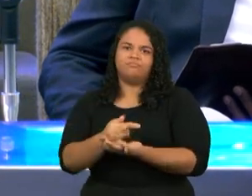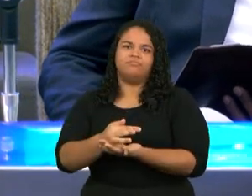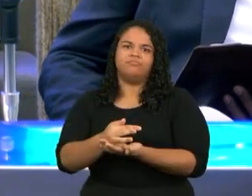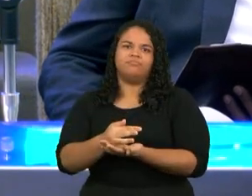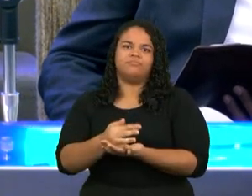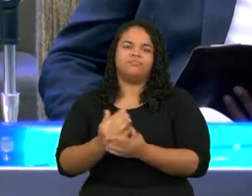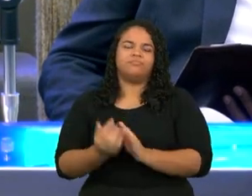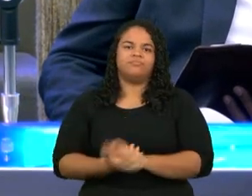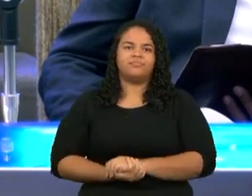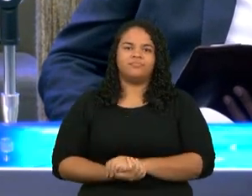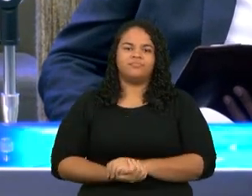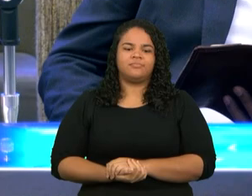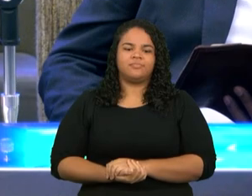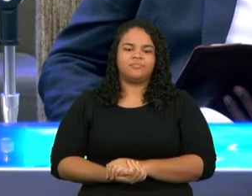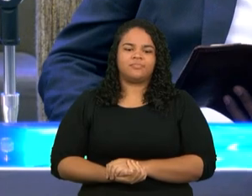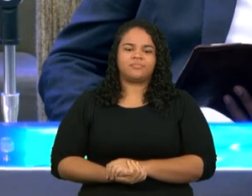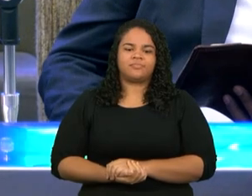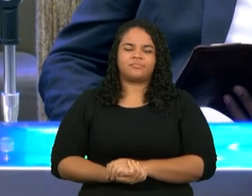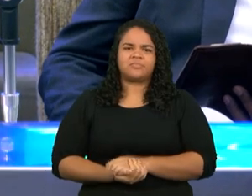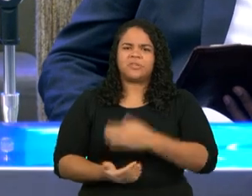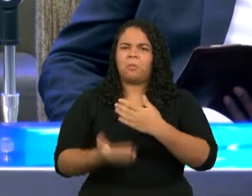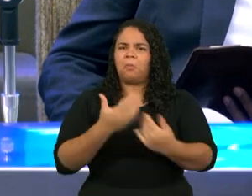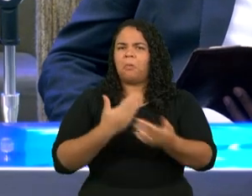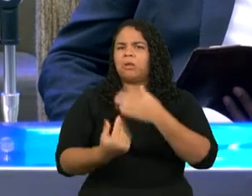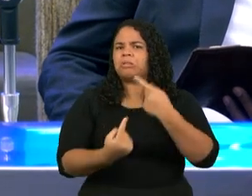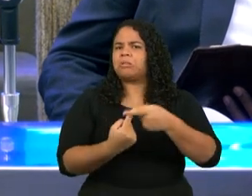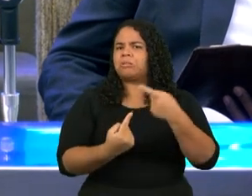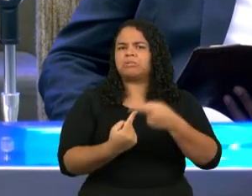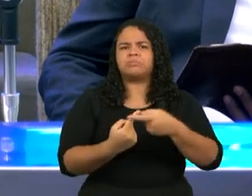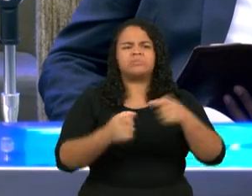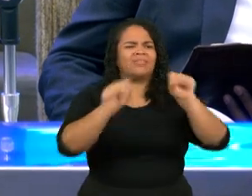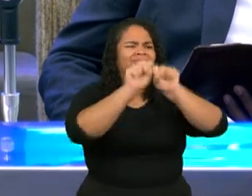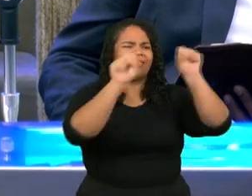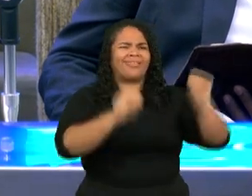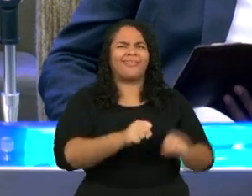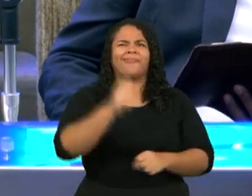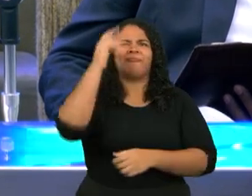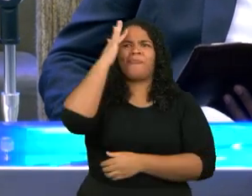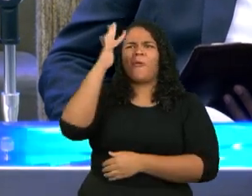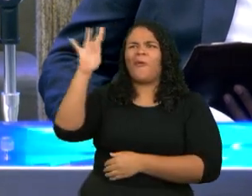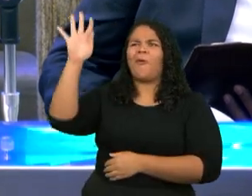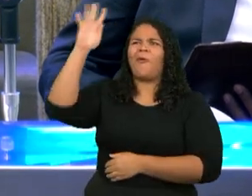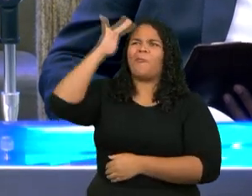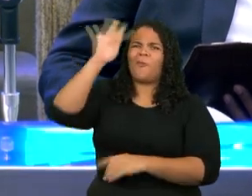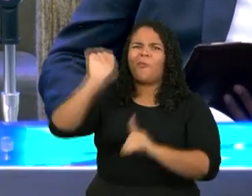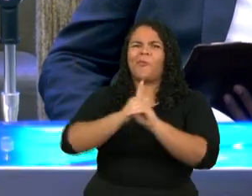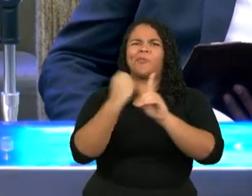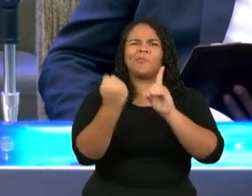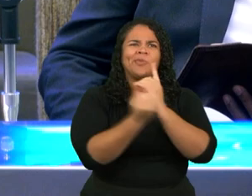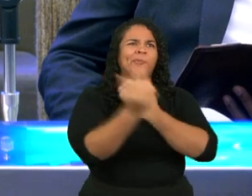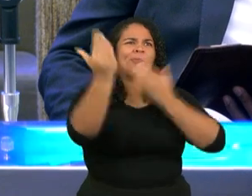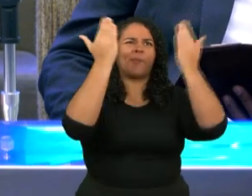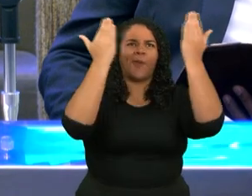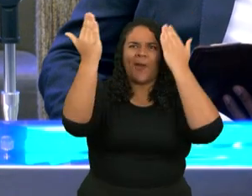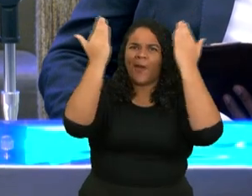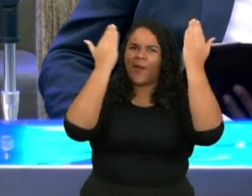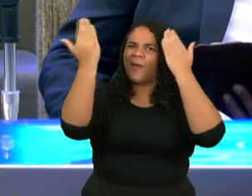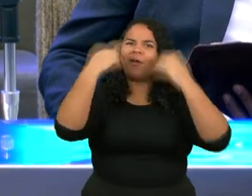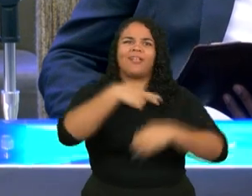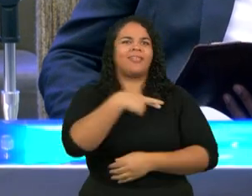está caído seja que sistema for filosófico sociológico psicológico